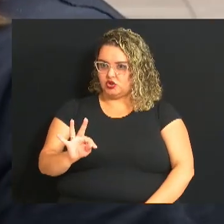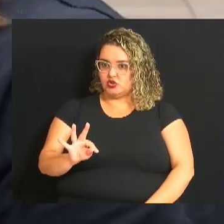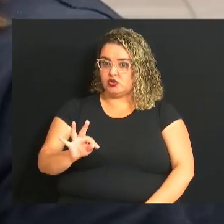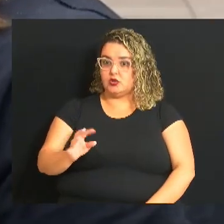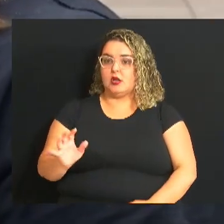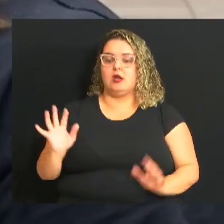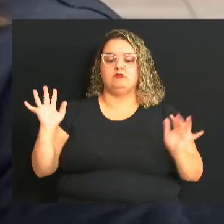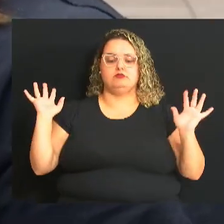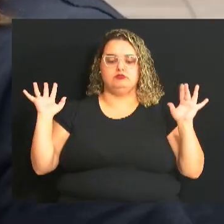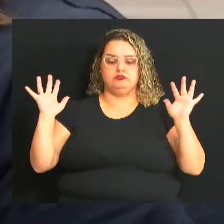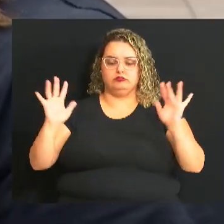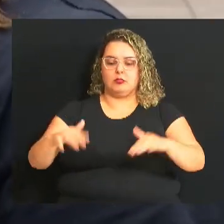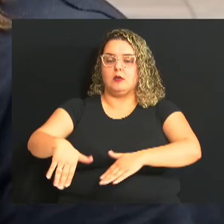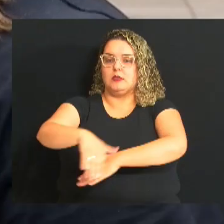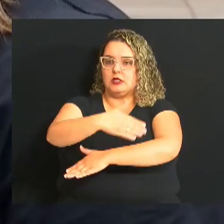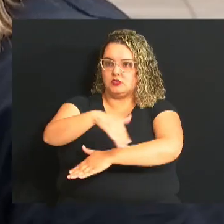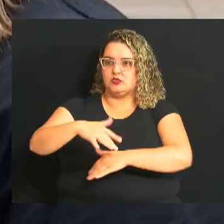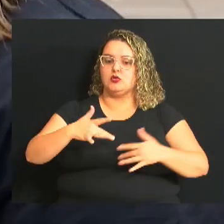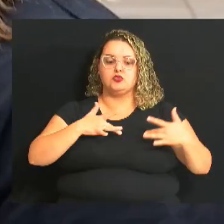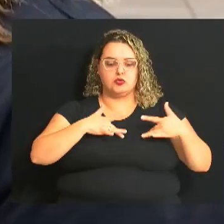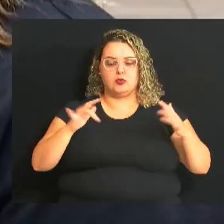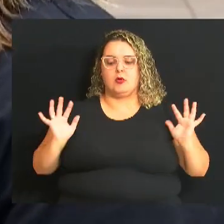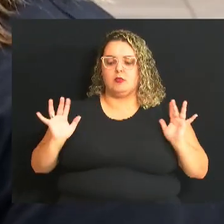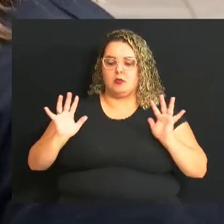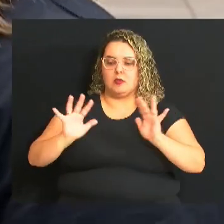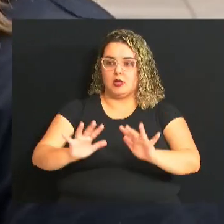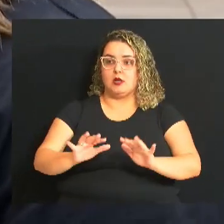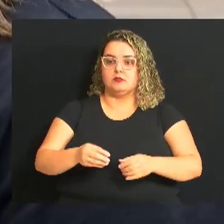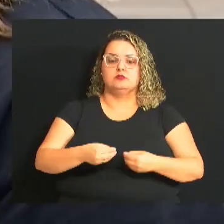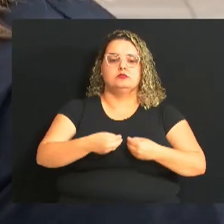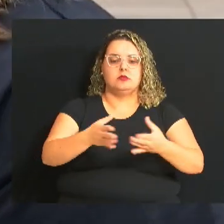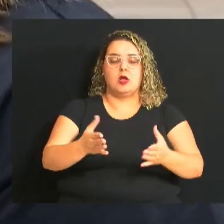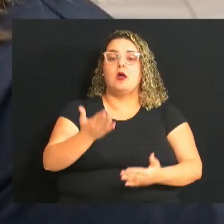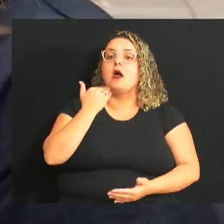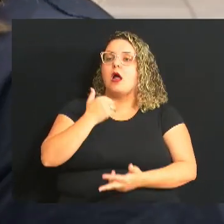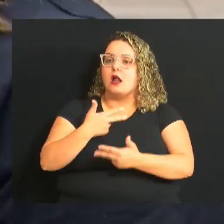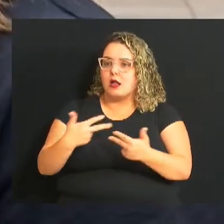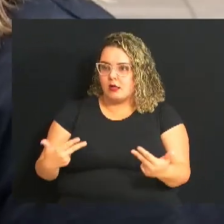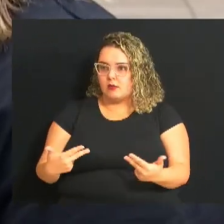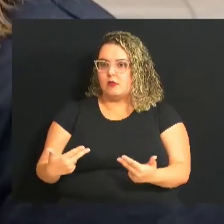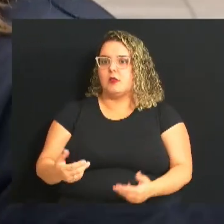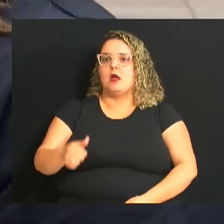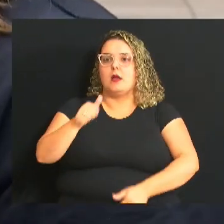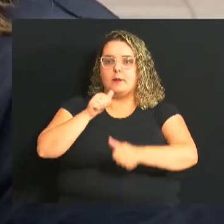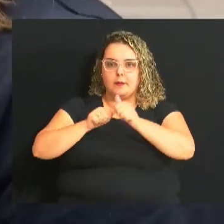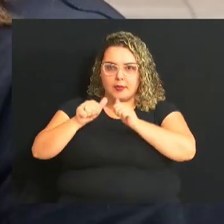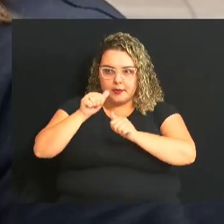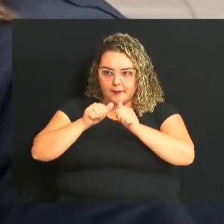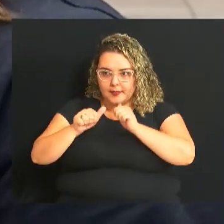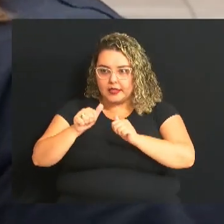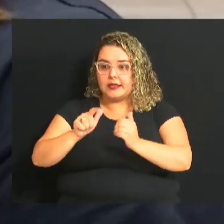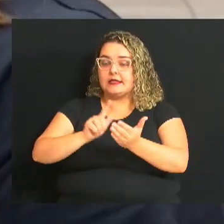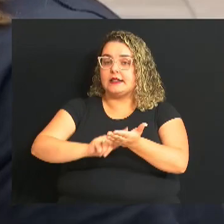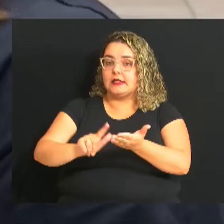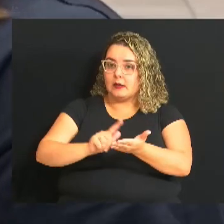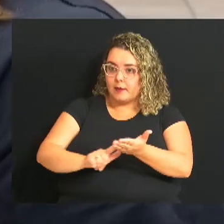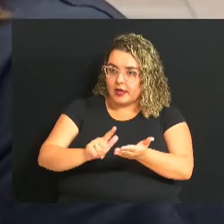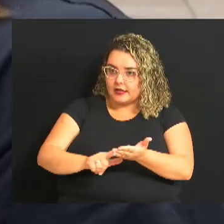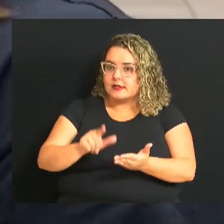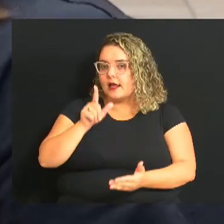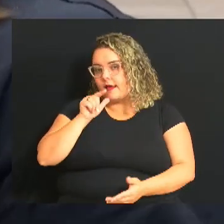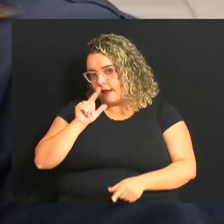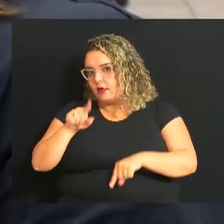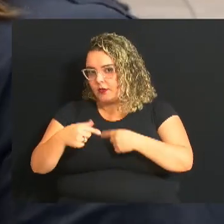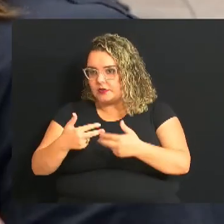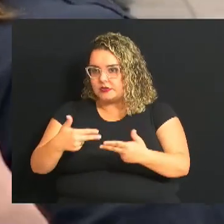ruas com os voluntários, onde a gente entrega um kit de alimentação, bebida e higiene. E aí a gente tem uma equipe